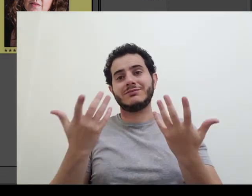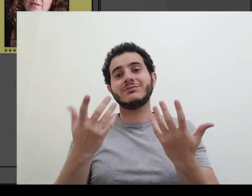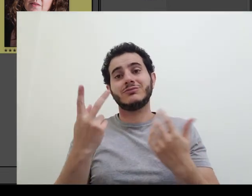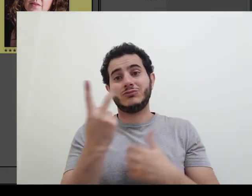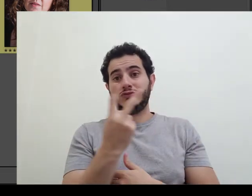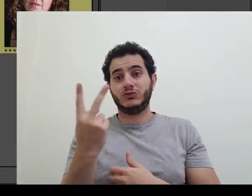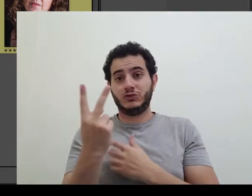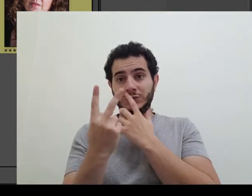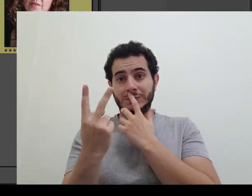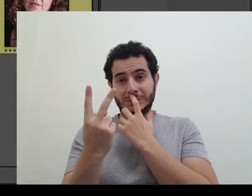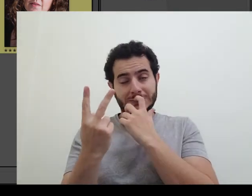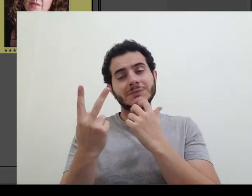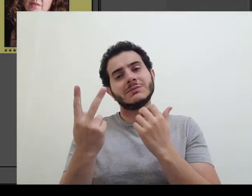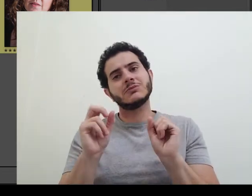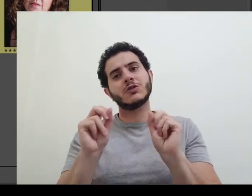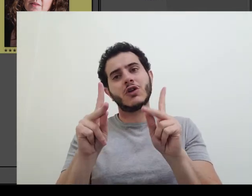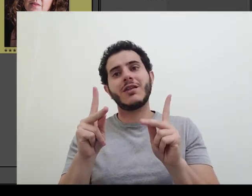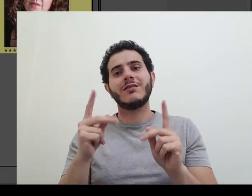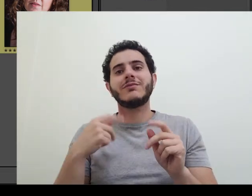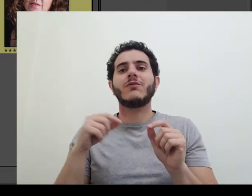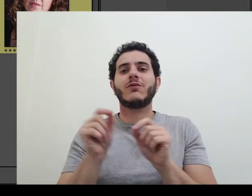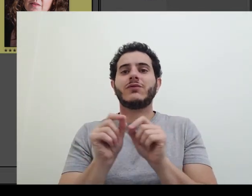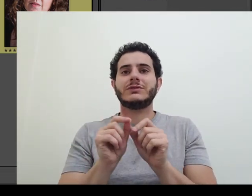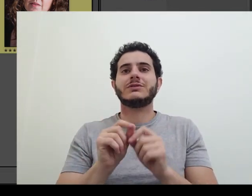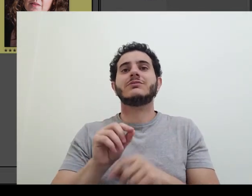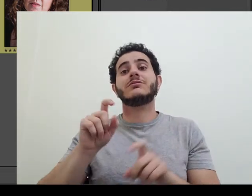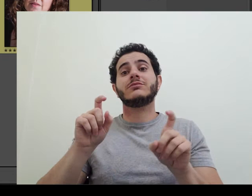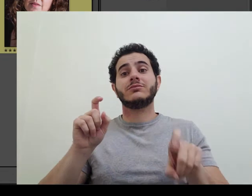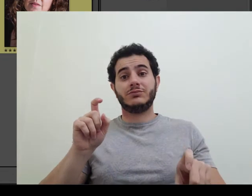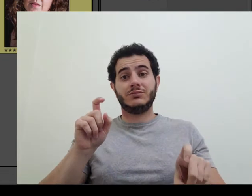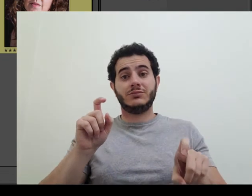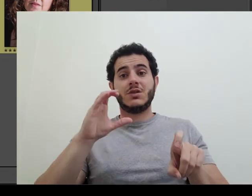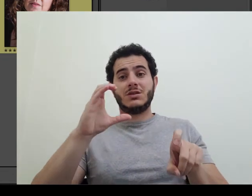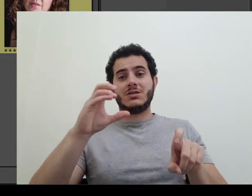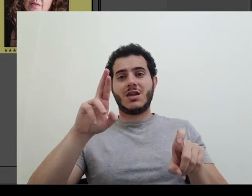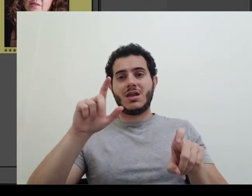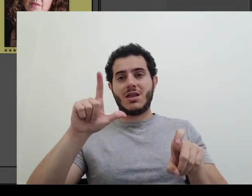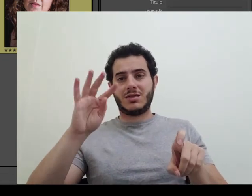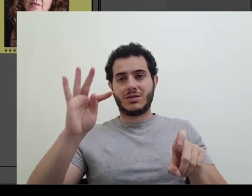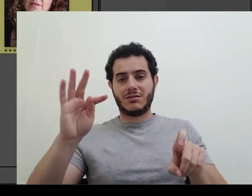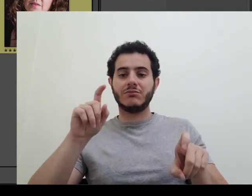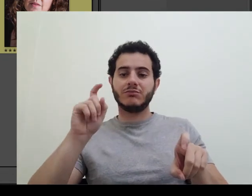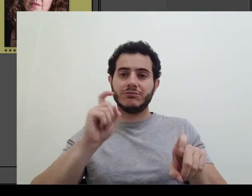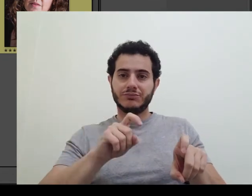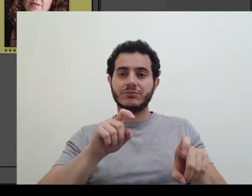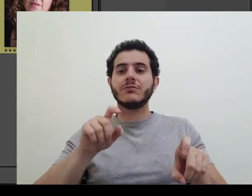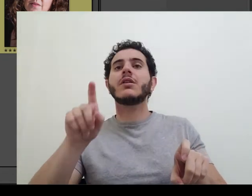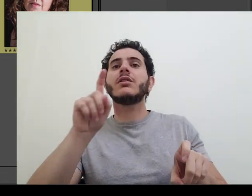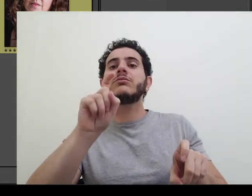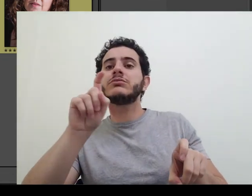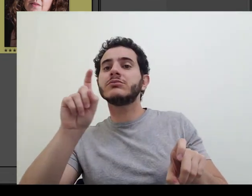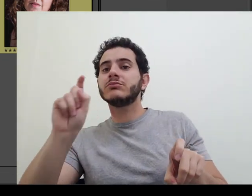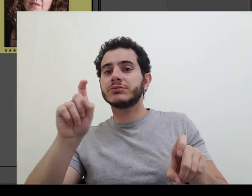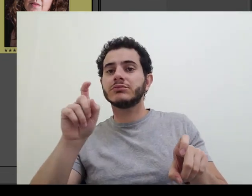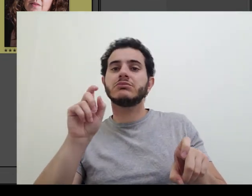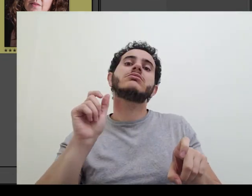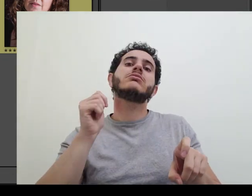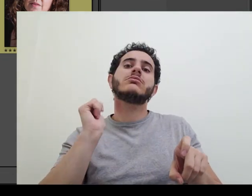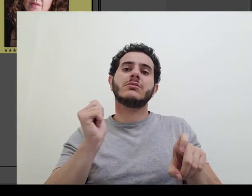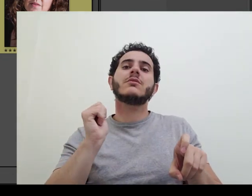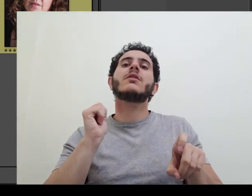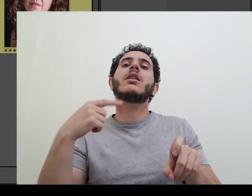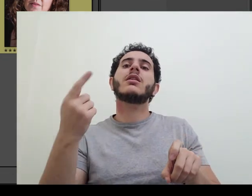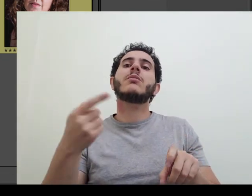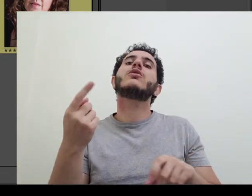coisas daqui. Mas por enquanto vamos se atentar a isso. Eu selecionei uma, aperto o Ctrl, fico com as 2 fotos selecionadas. Venho aqui dentro